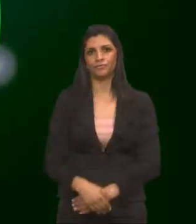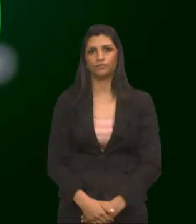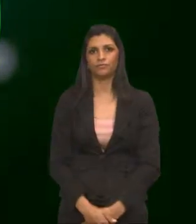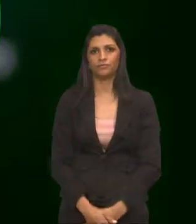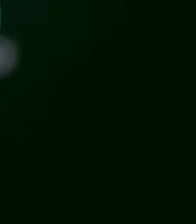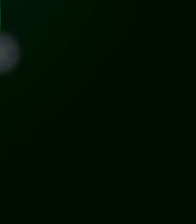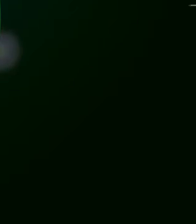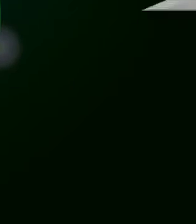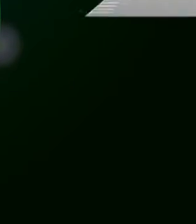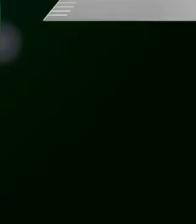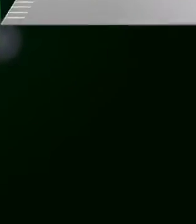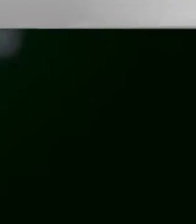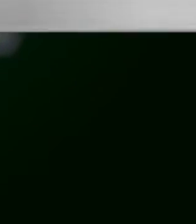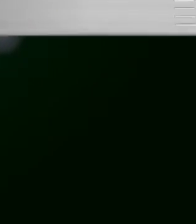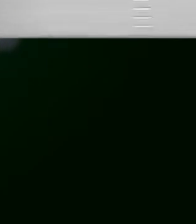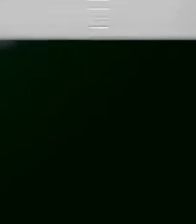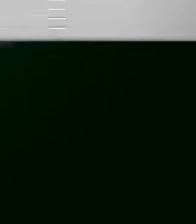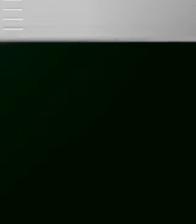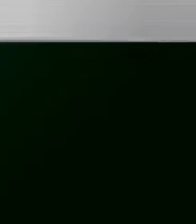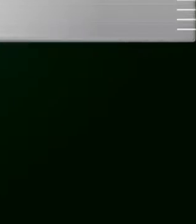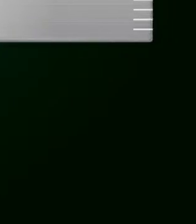1942.